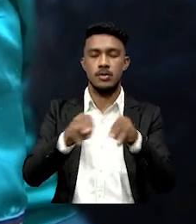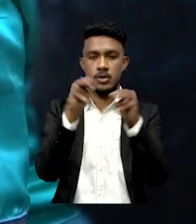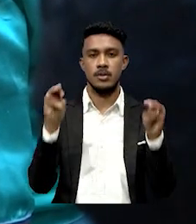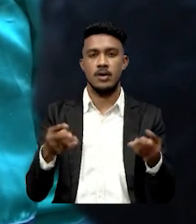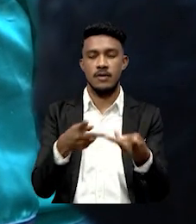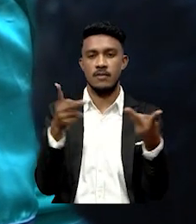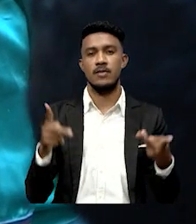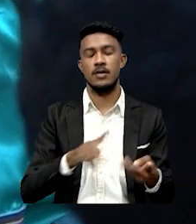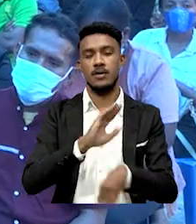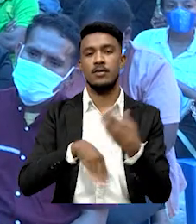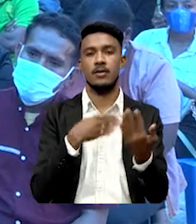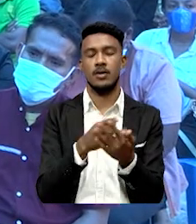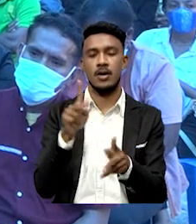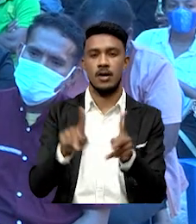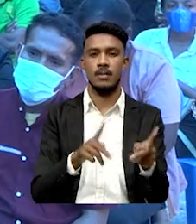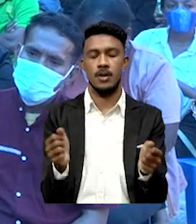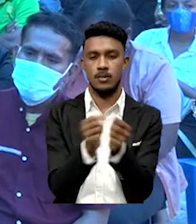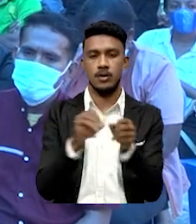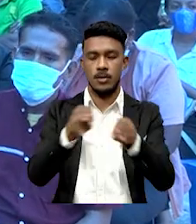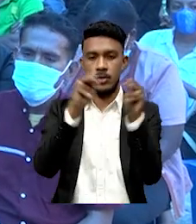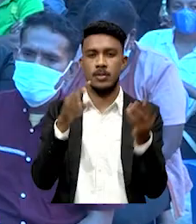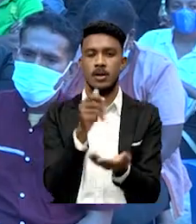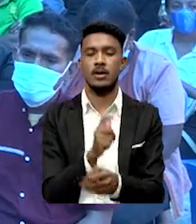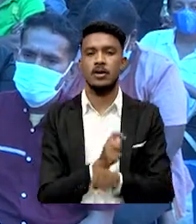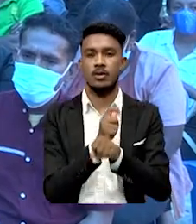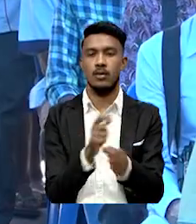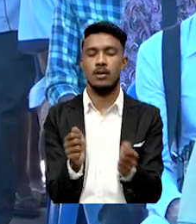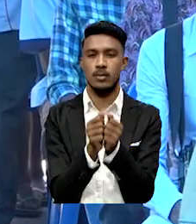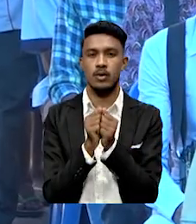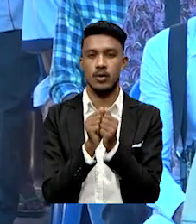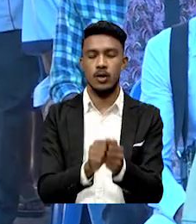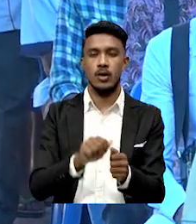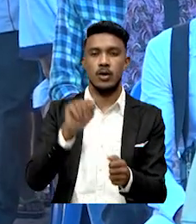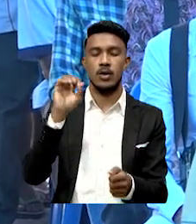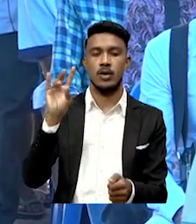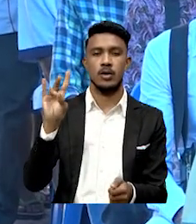Oiwen. Total população em Município Atauru Hamoto Rihun Sanu Resen Tolu, nebe